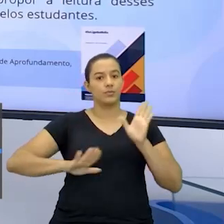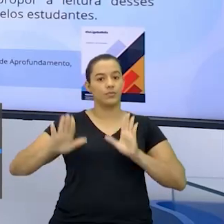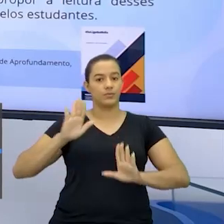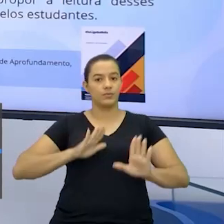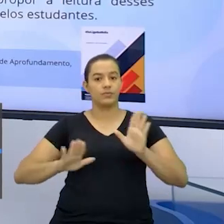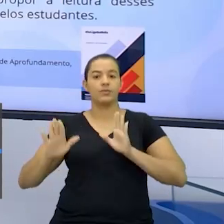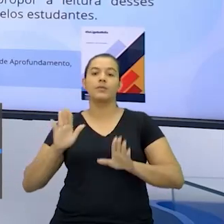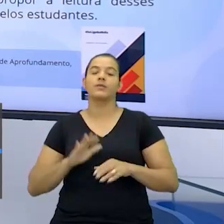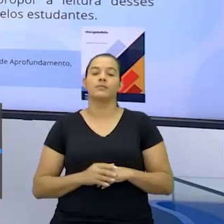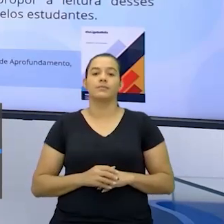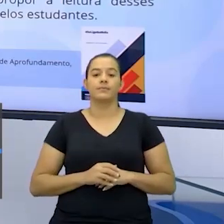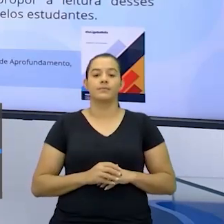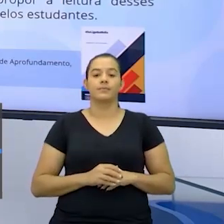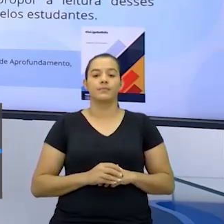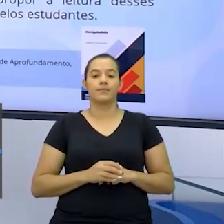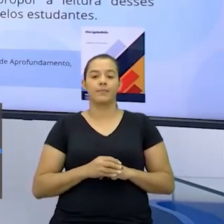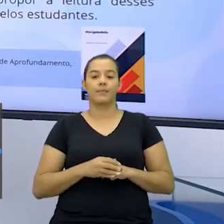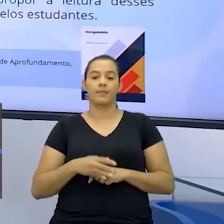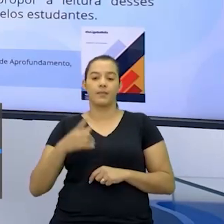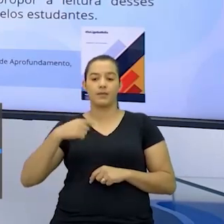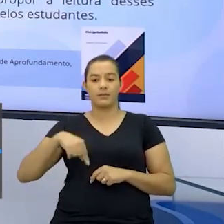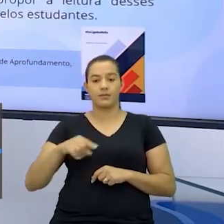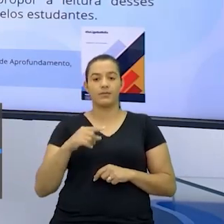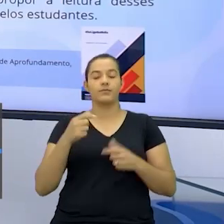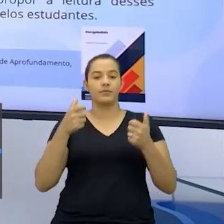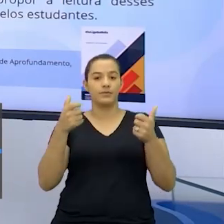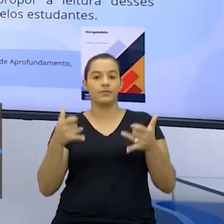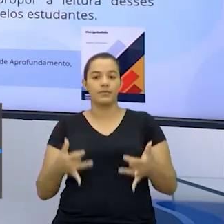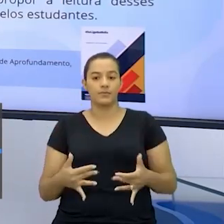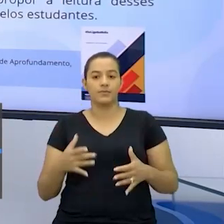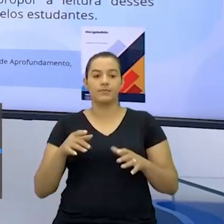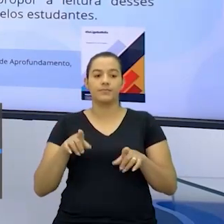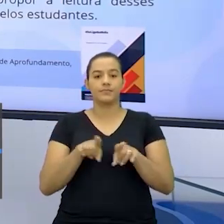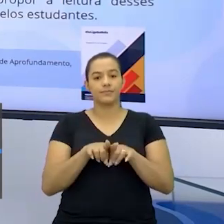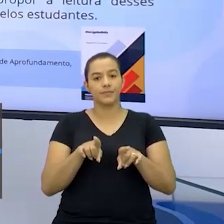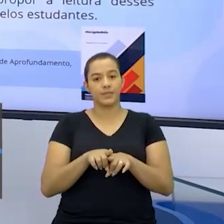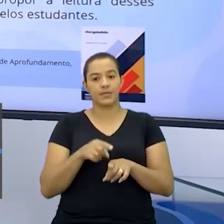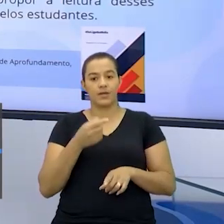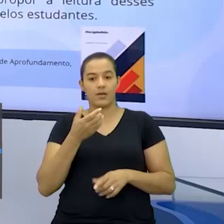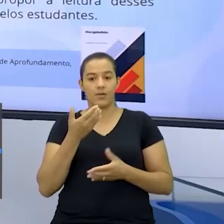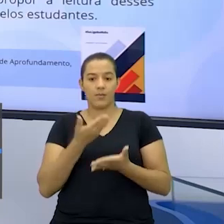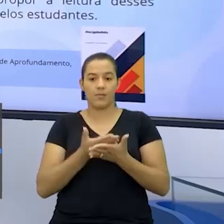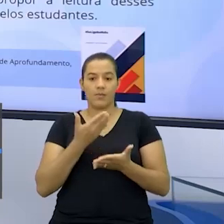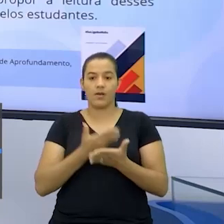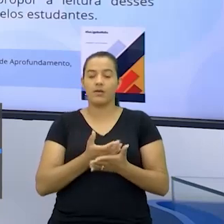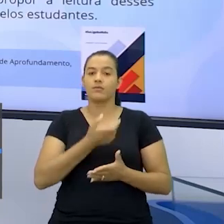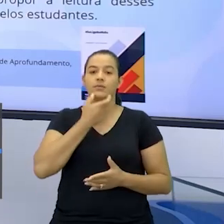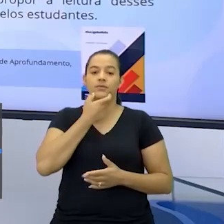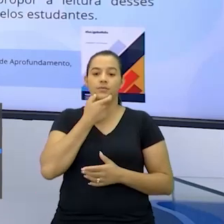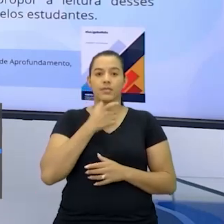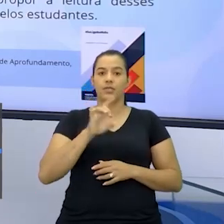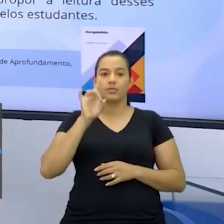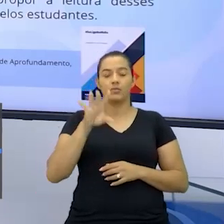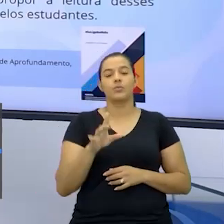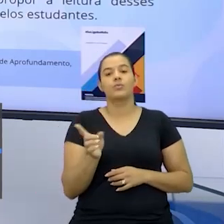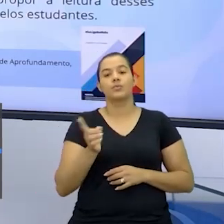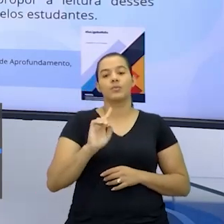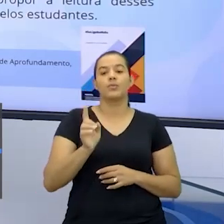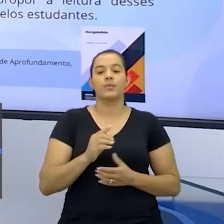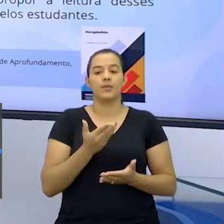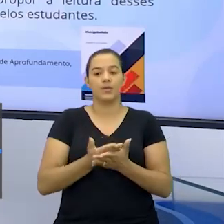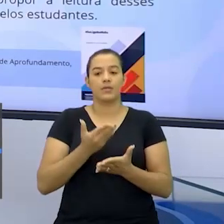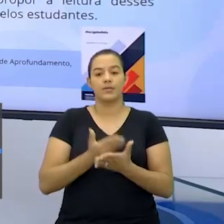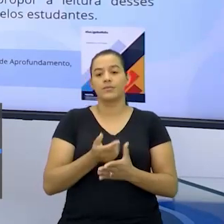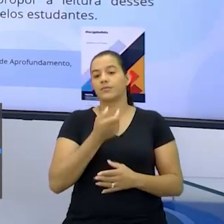Com cuidado. Nesta aula a gente vai entrar um pouquinho no que é o inglês. Não é uma aula de inglês simplesmente. Aliás, não vou nem dizer que é uma